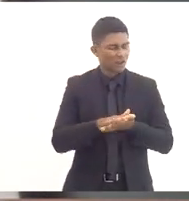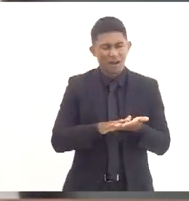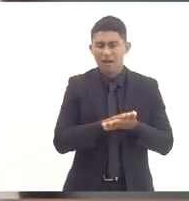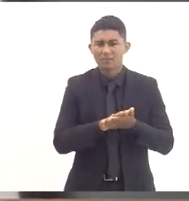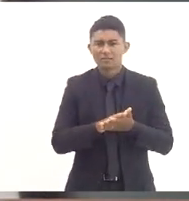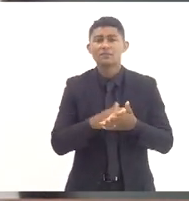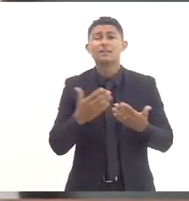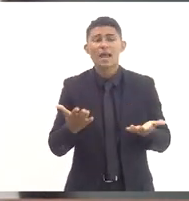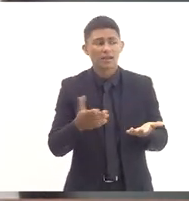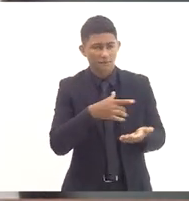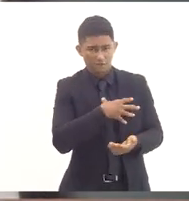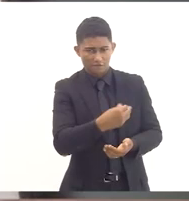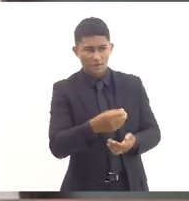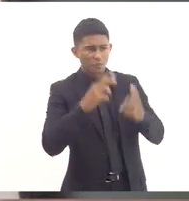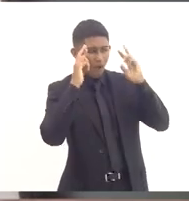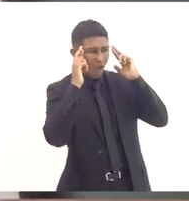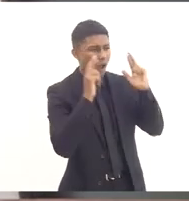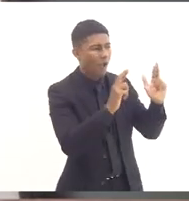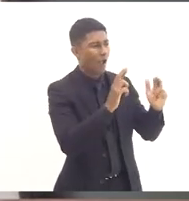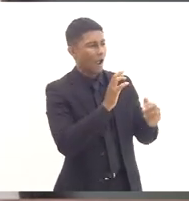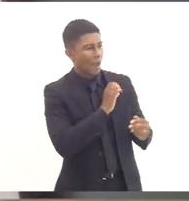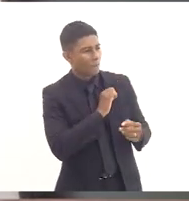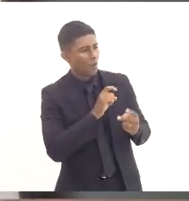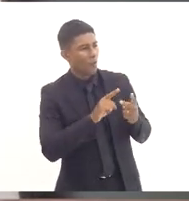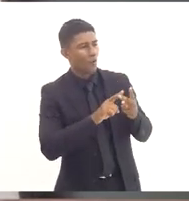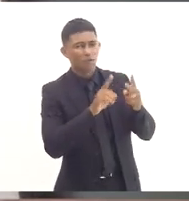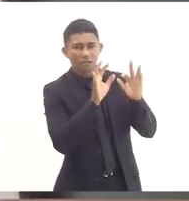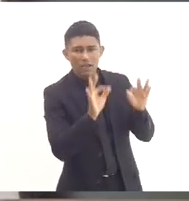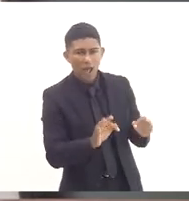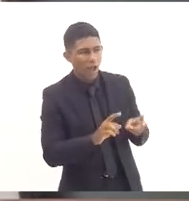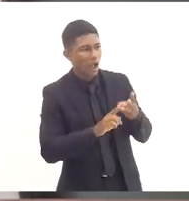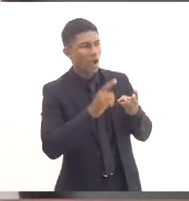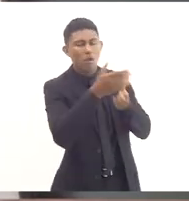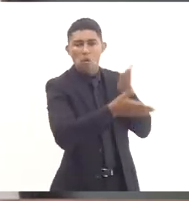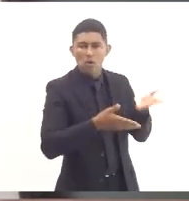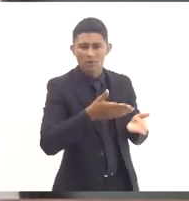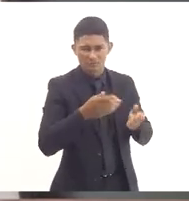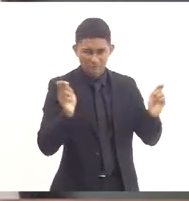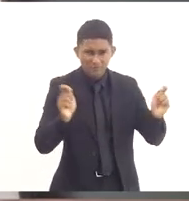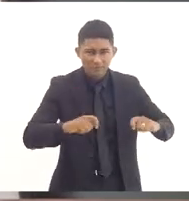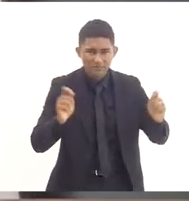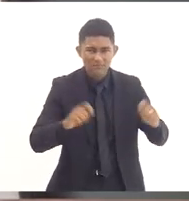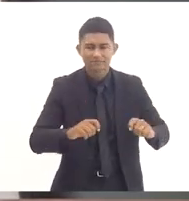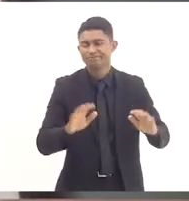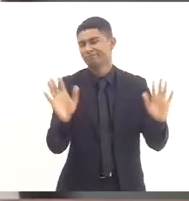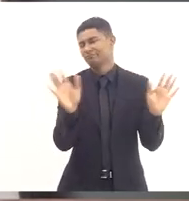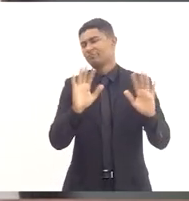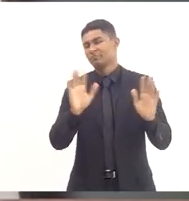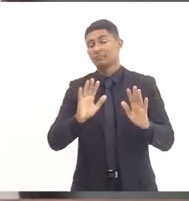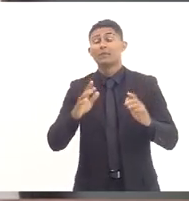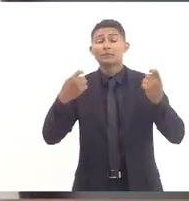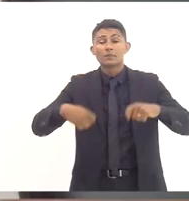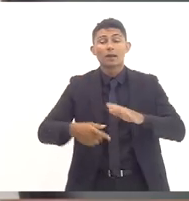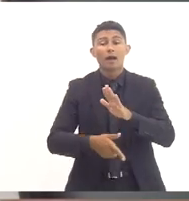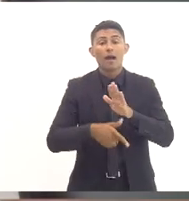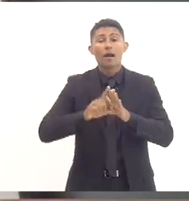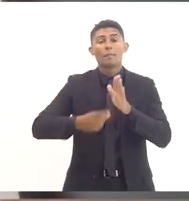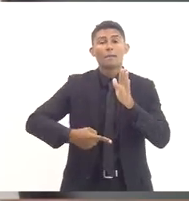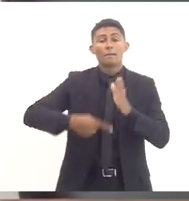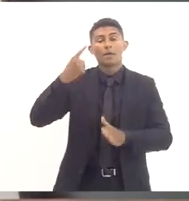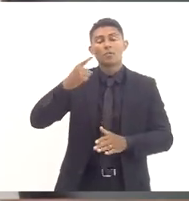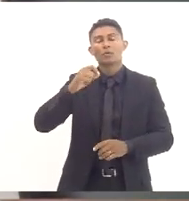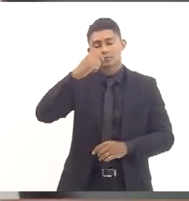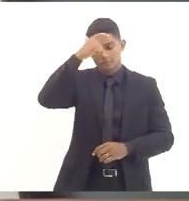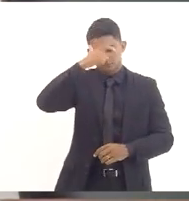próprio você não vai conseguir passar isso para o seu filho então E para isso você tem que ter primeiro dignidade e o trabalho traz dignidade